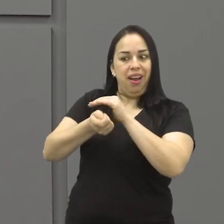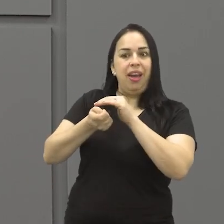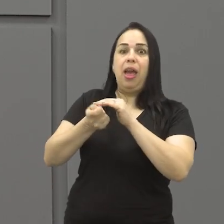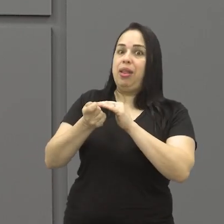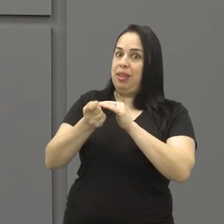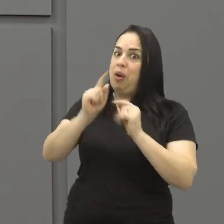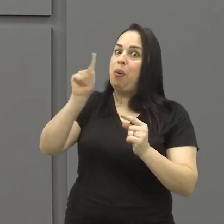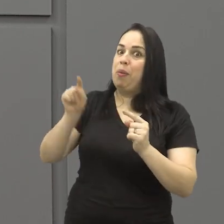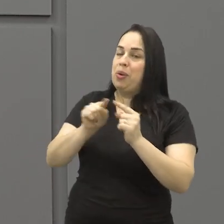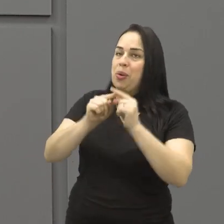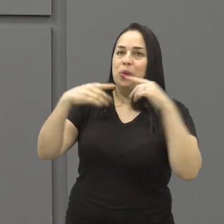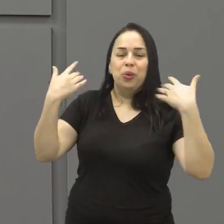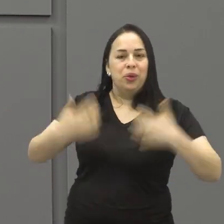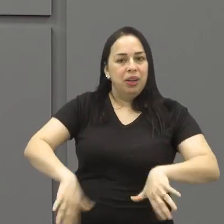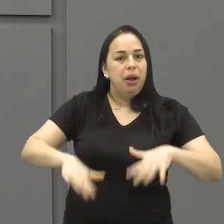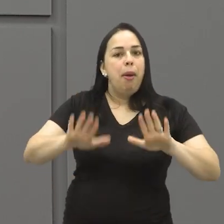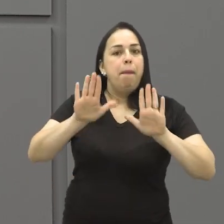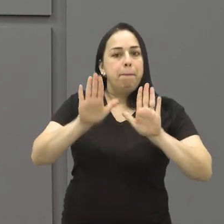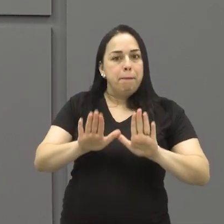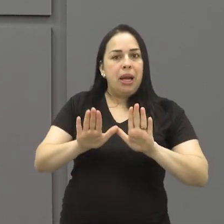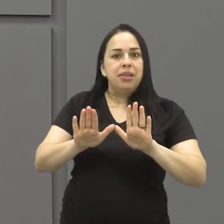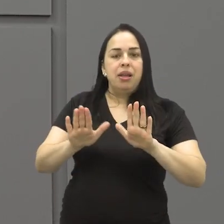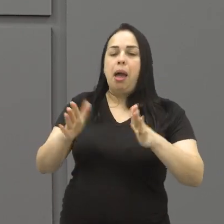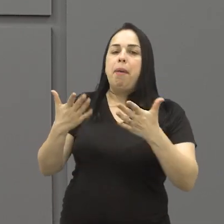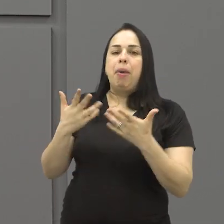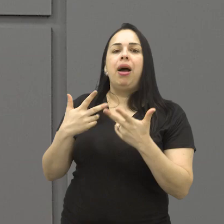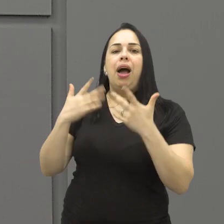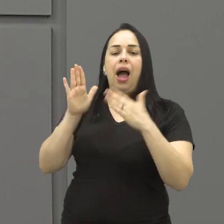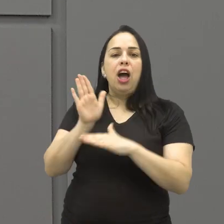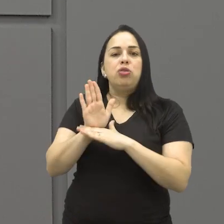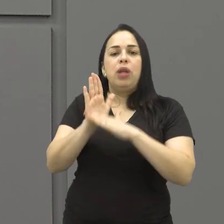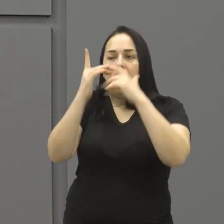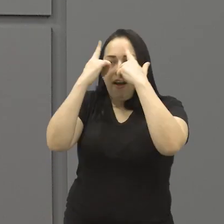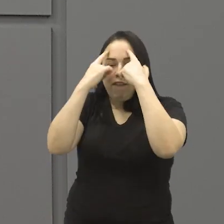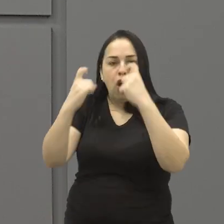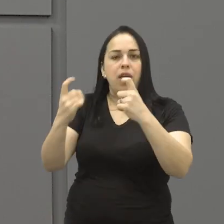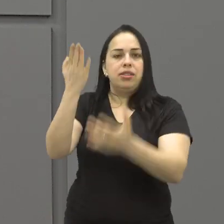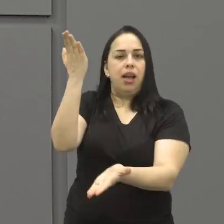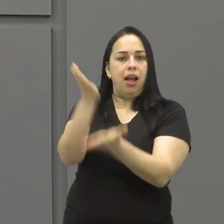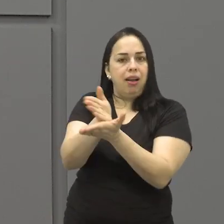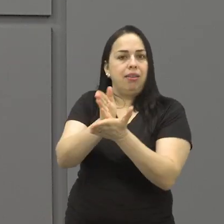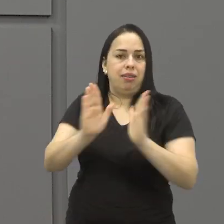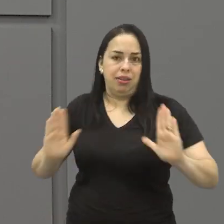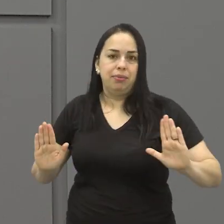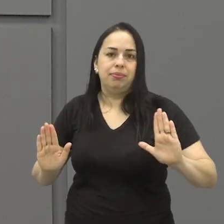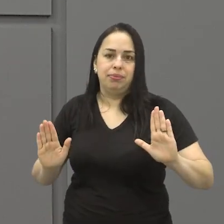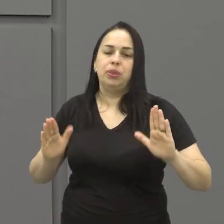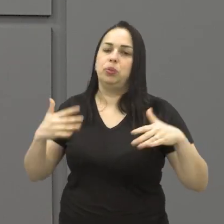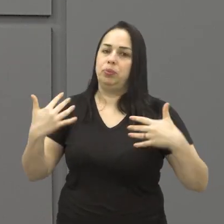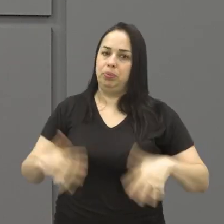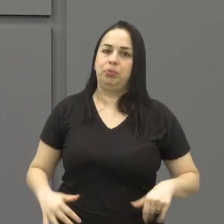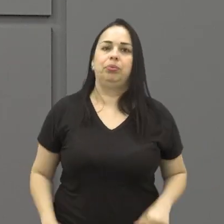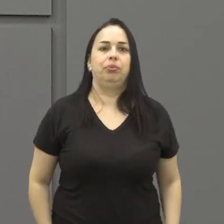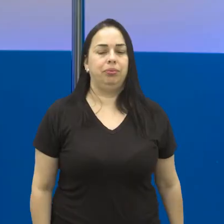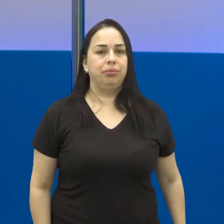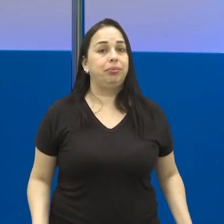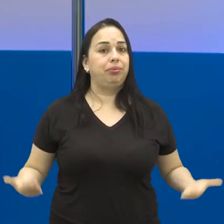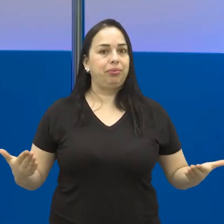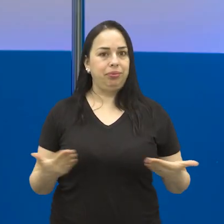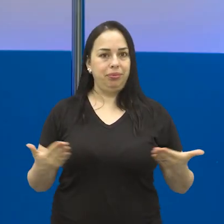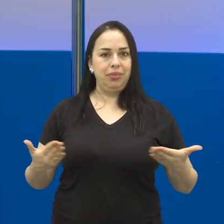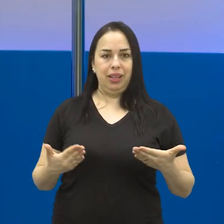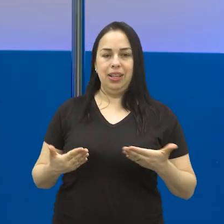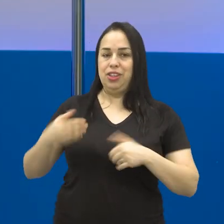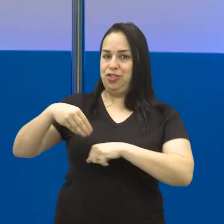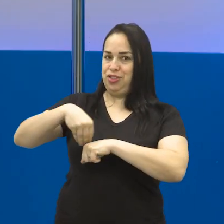que isso, mas no quesito aqui, violência, pensando no nosso jovem, ele ajuda bastante. No